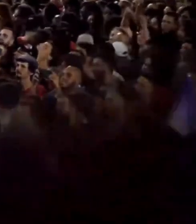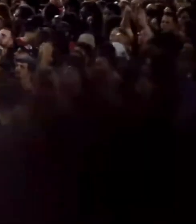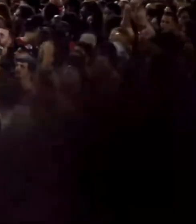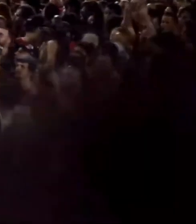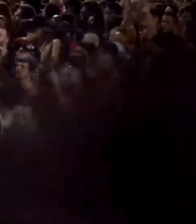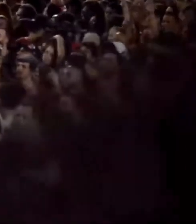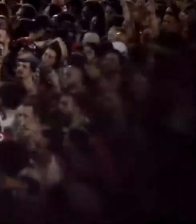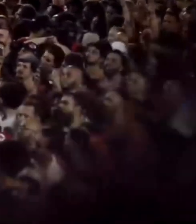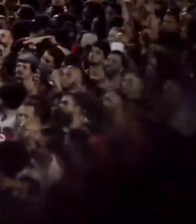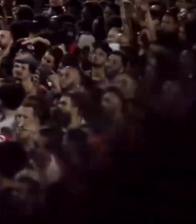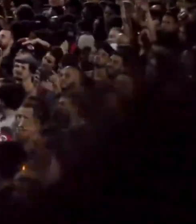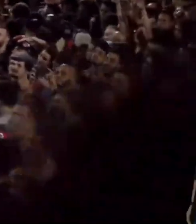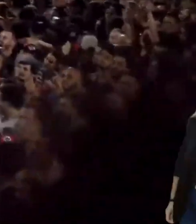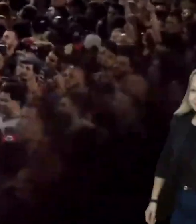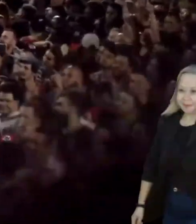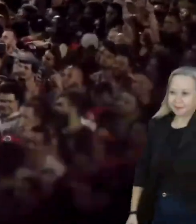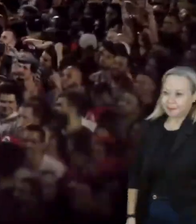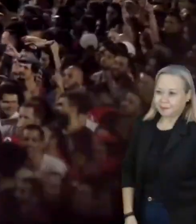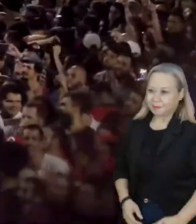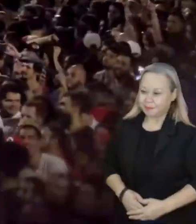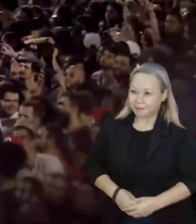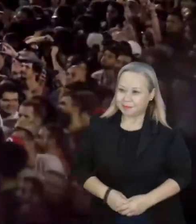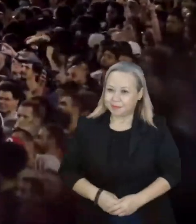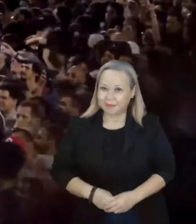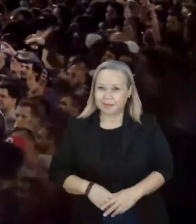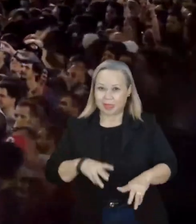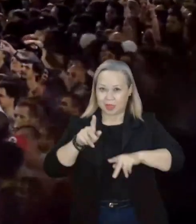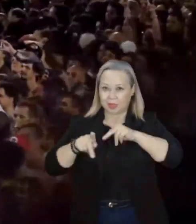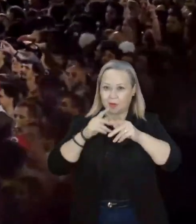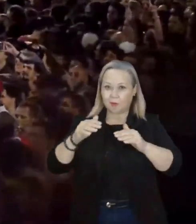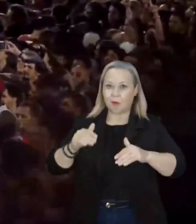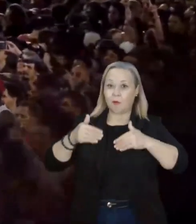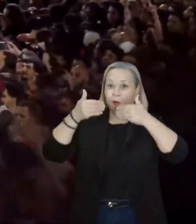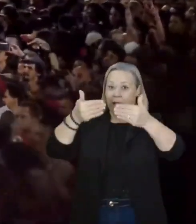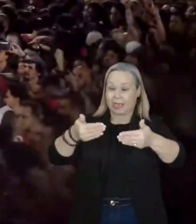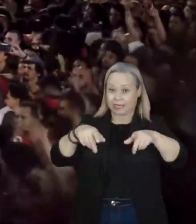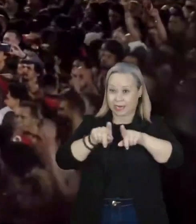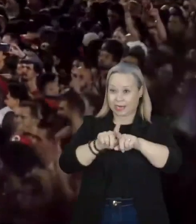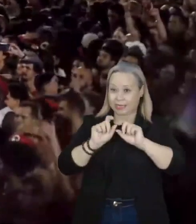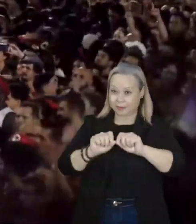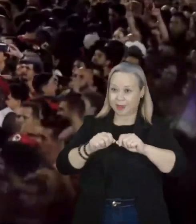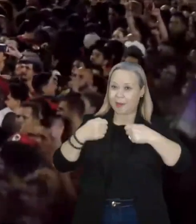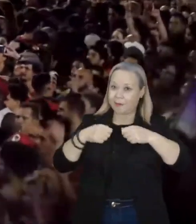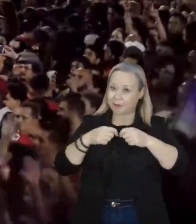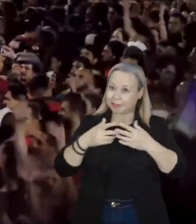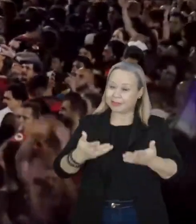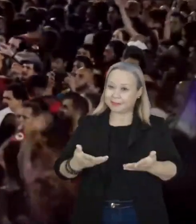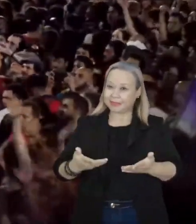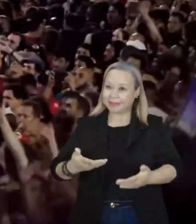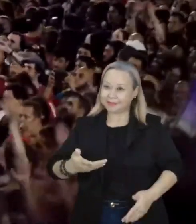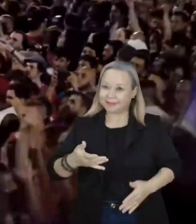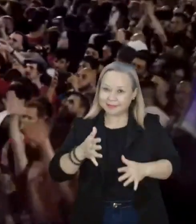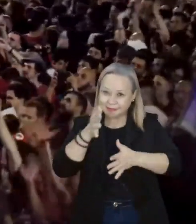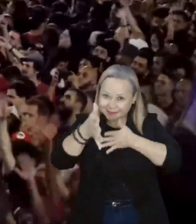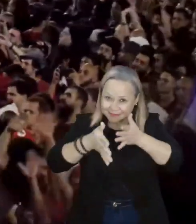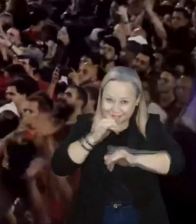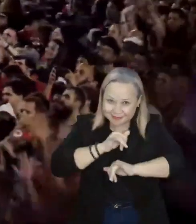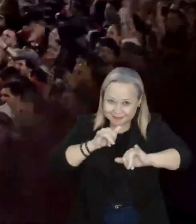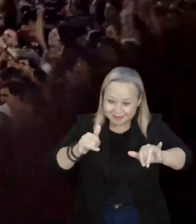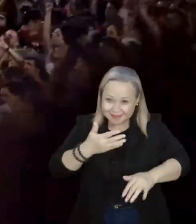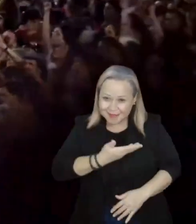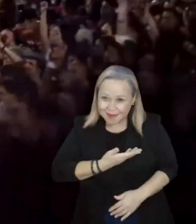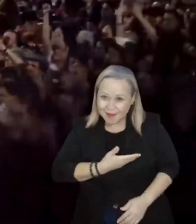ali de trás, porque o povo de trás também votou. Meus companheiros e companheiras,